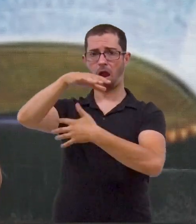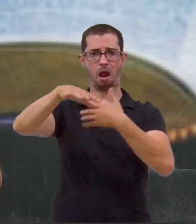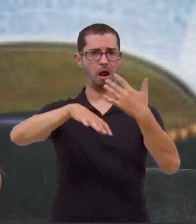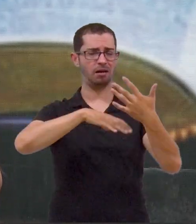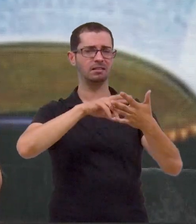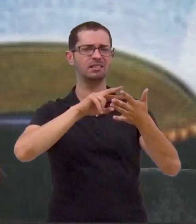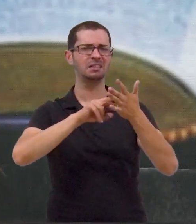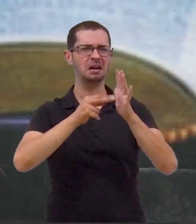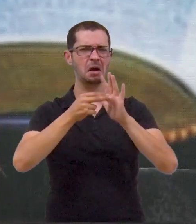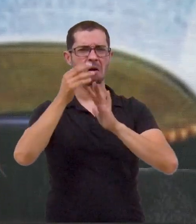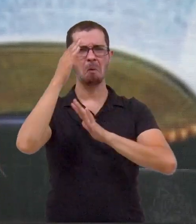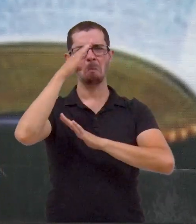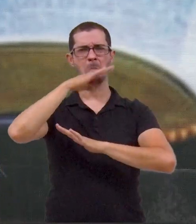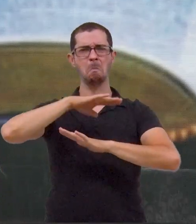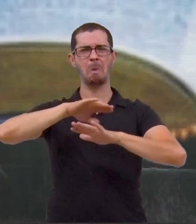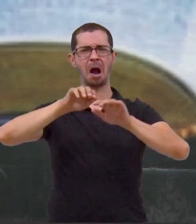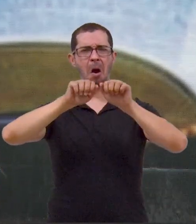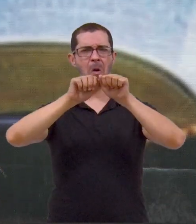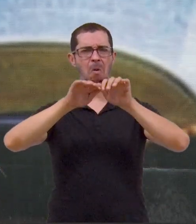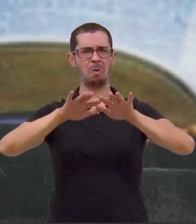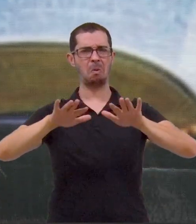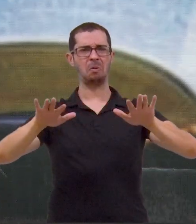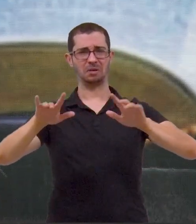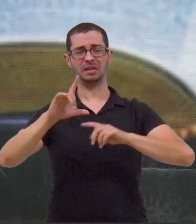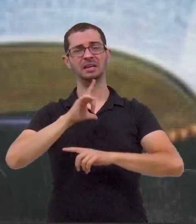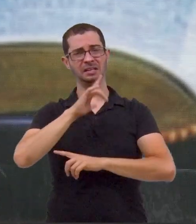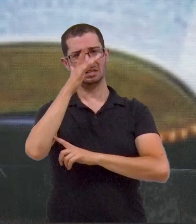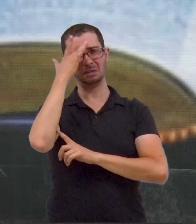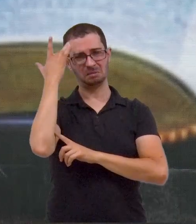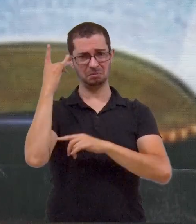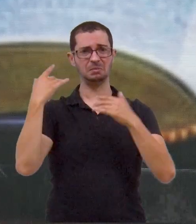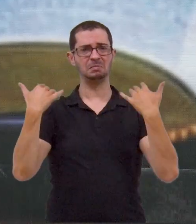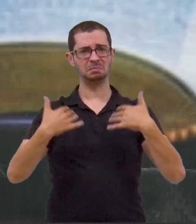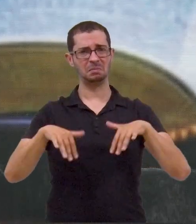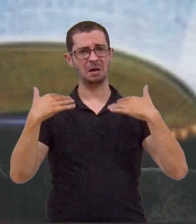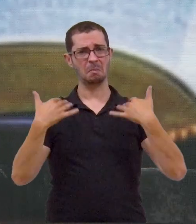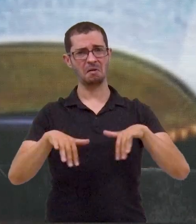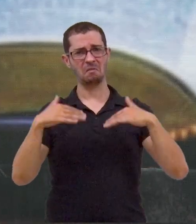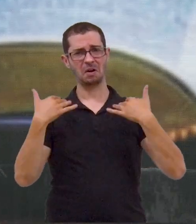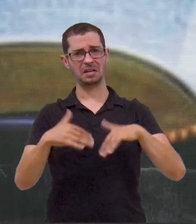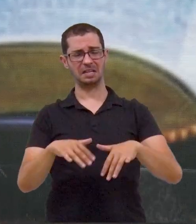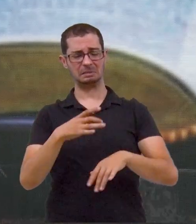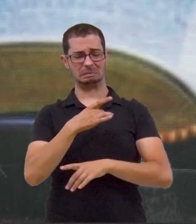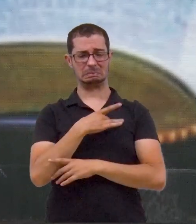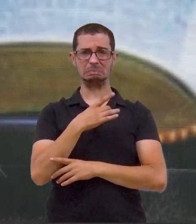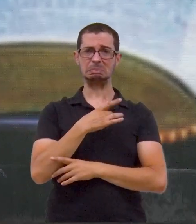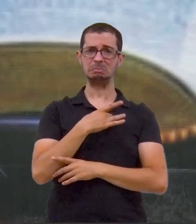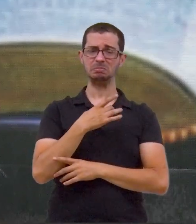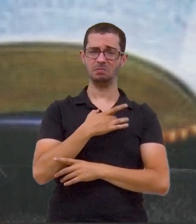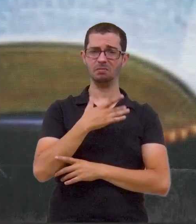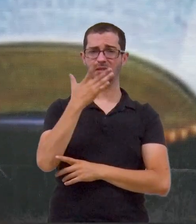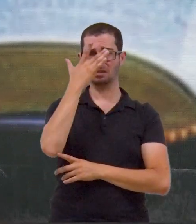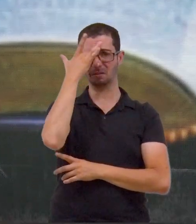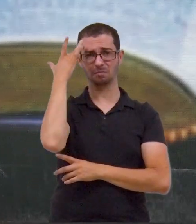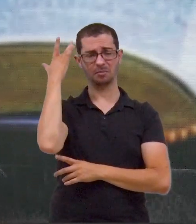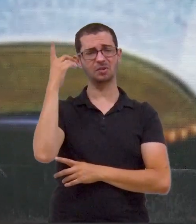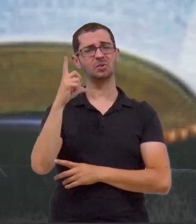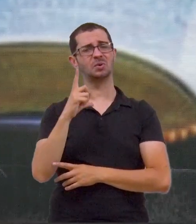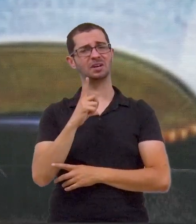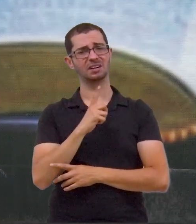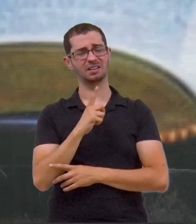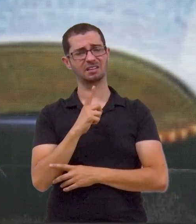maligna. E tem muita gente apavorada. Muita gente que está aí